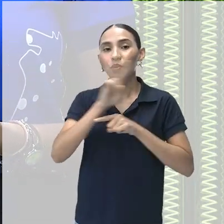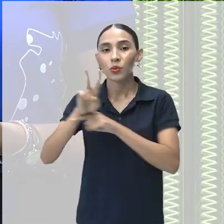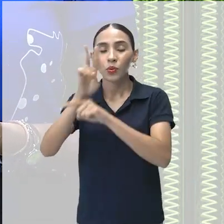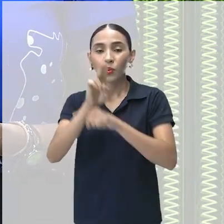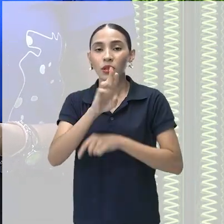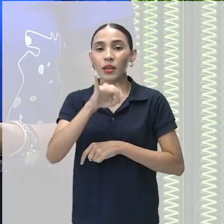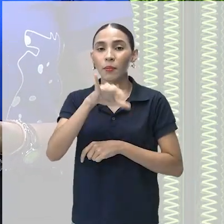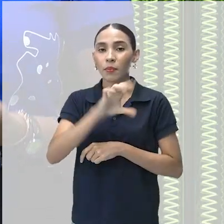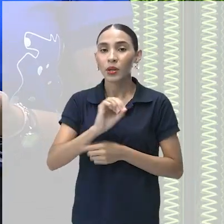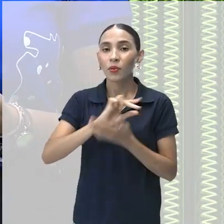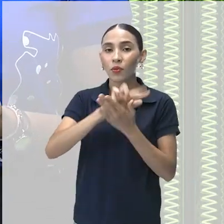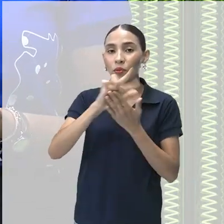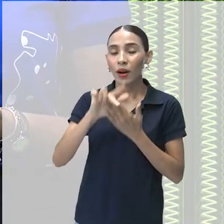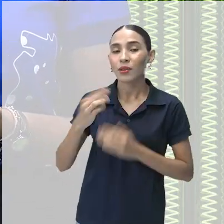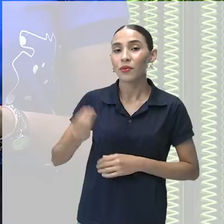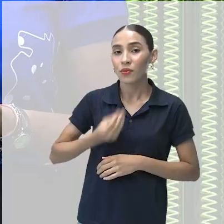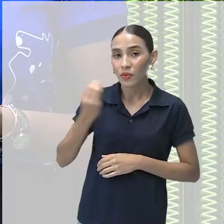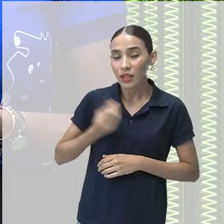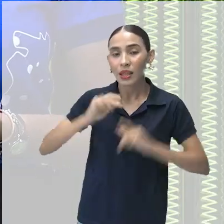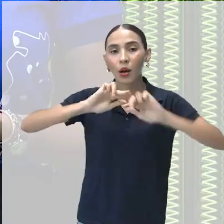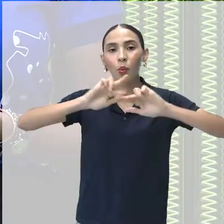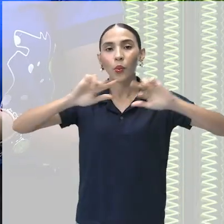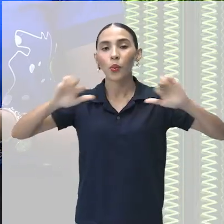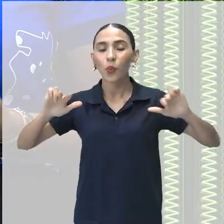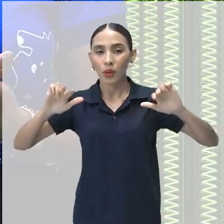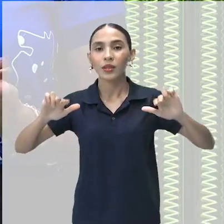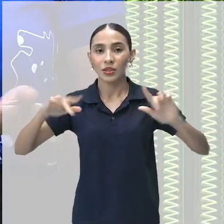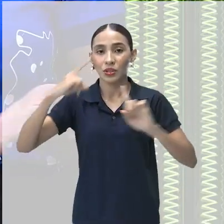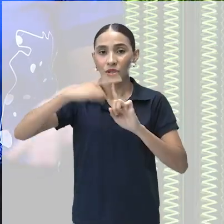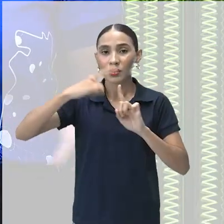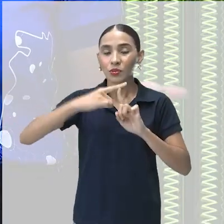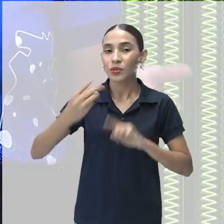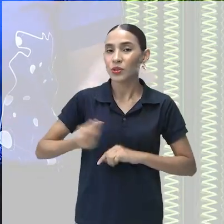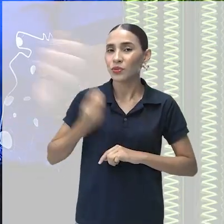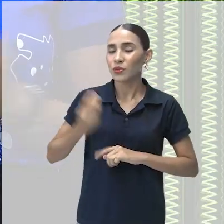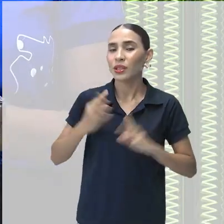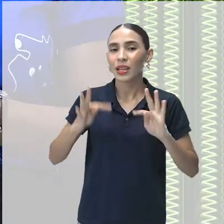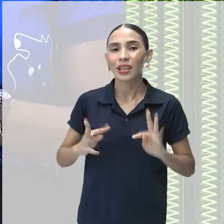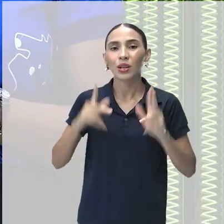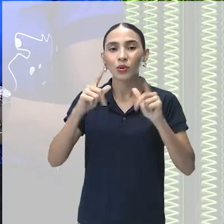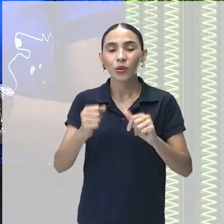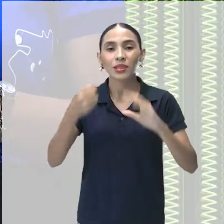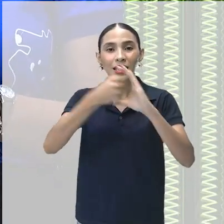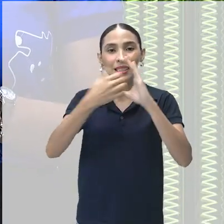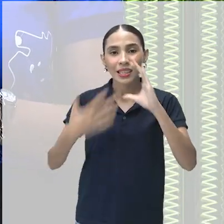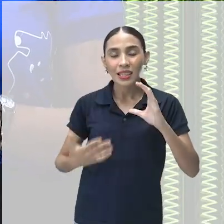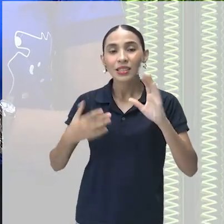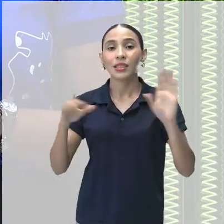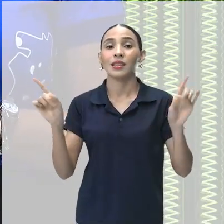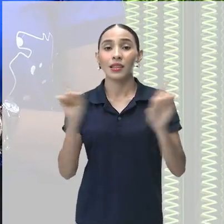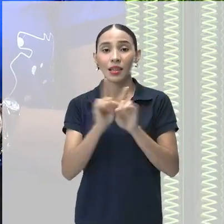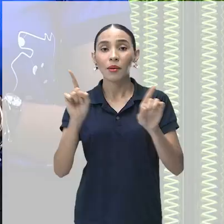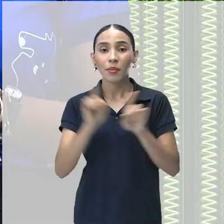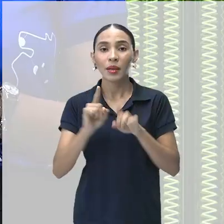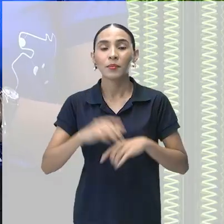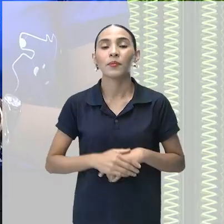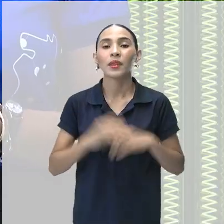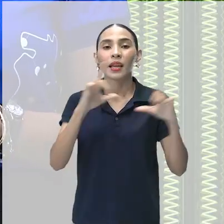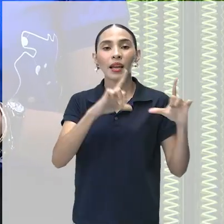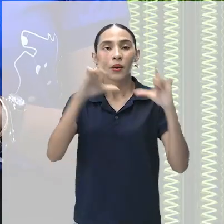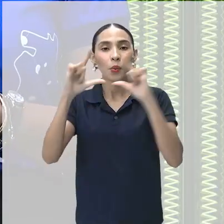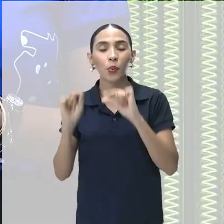a biodiversidade, a variedade de formas de vida em todos os seus aspectos e minimizam